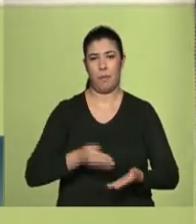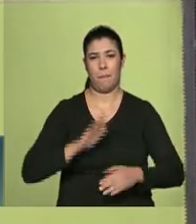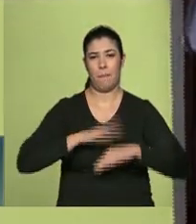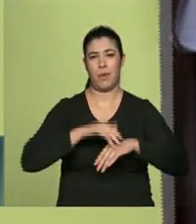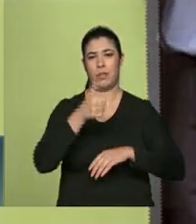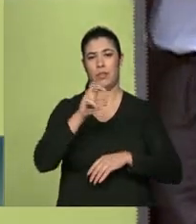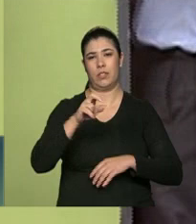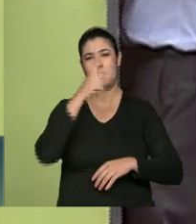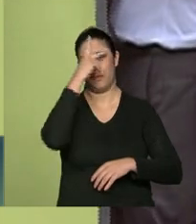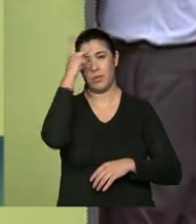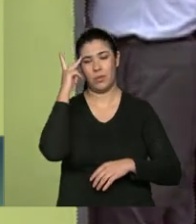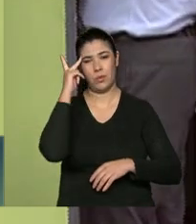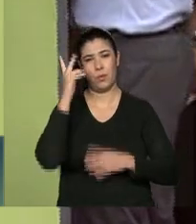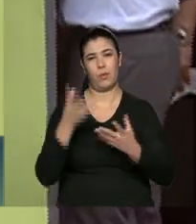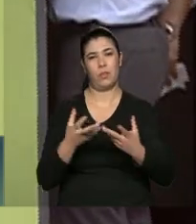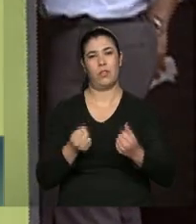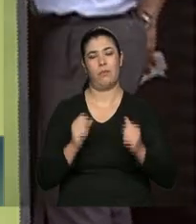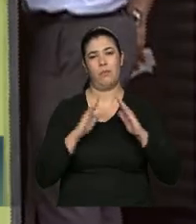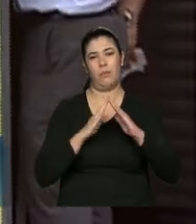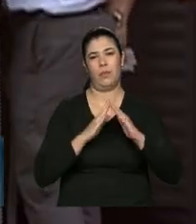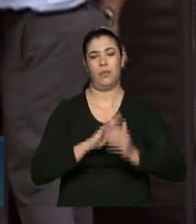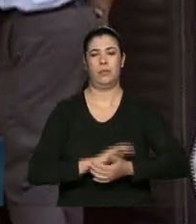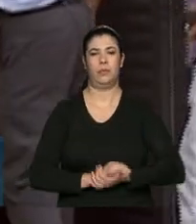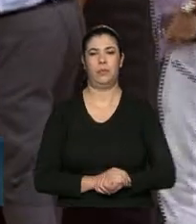mil pessoas.